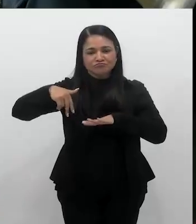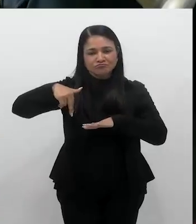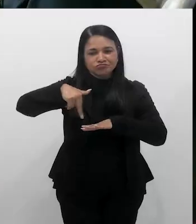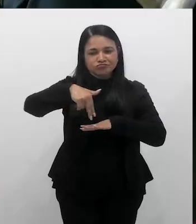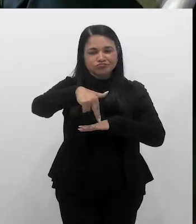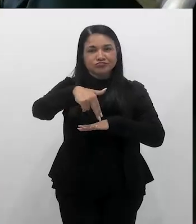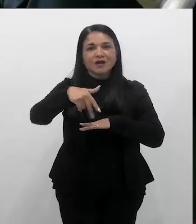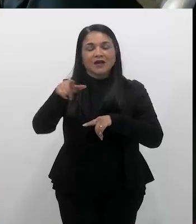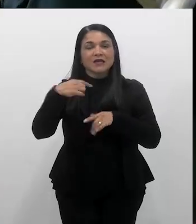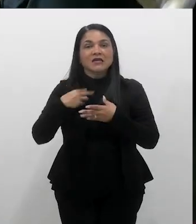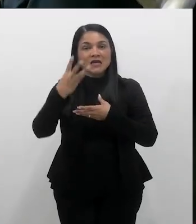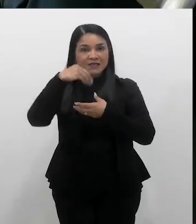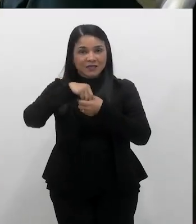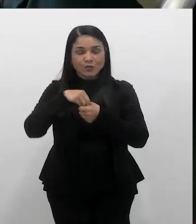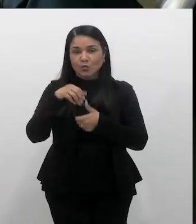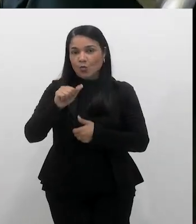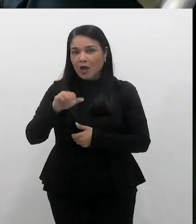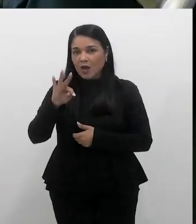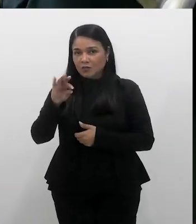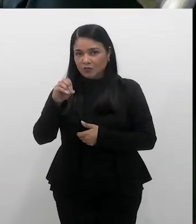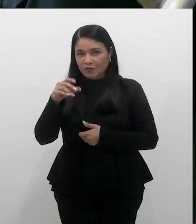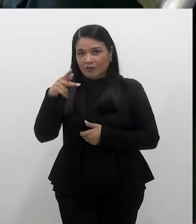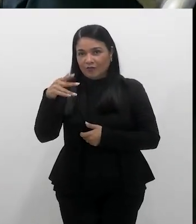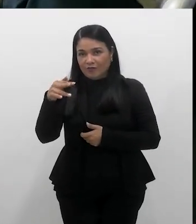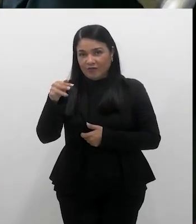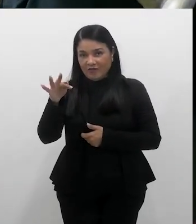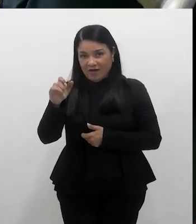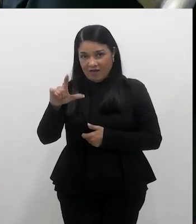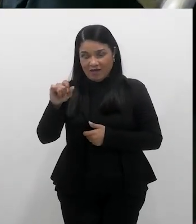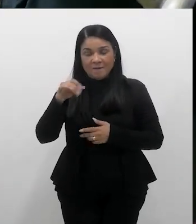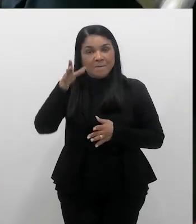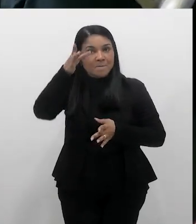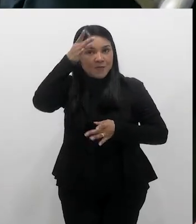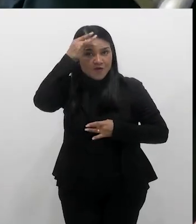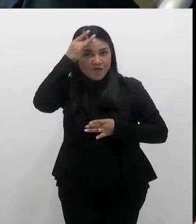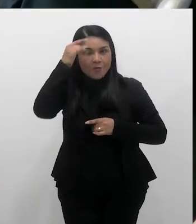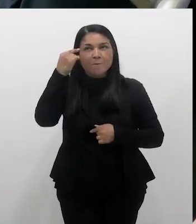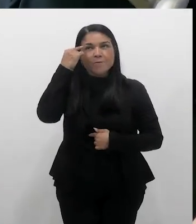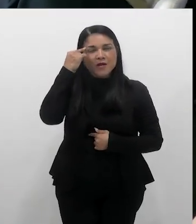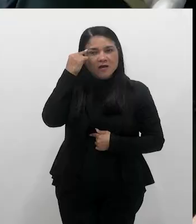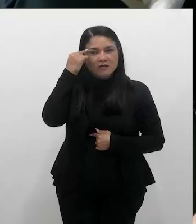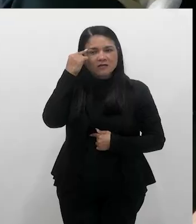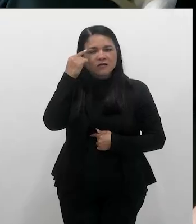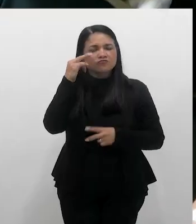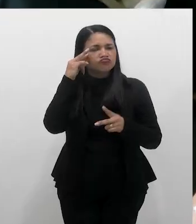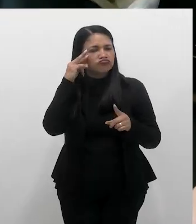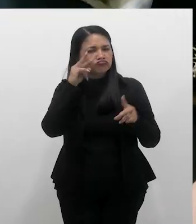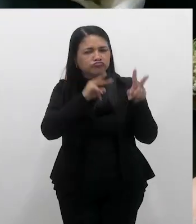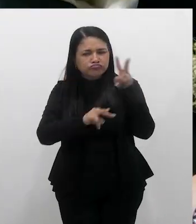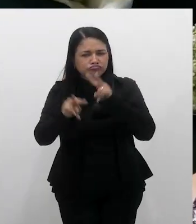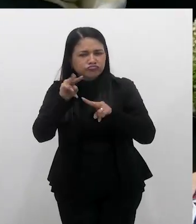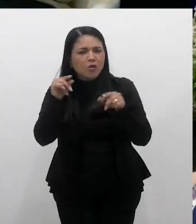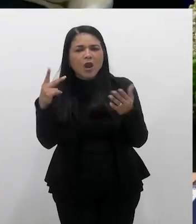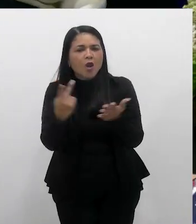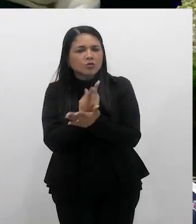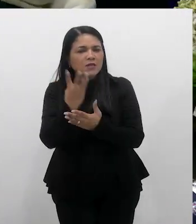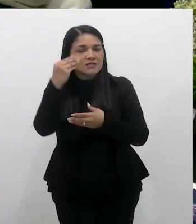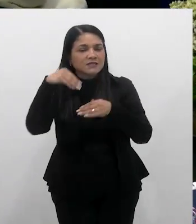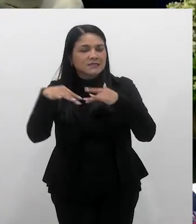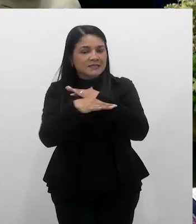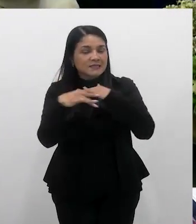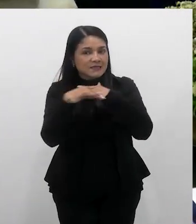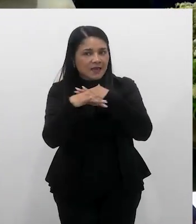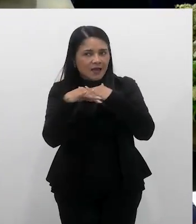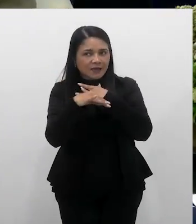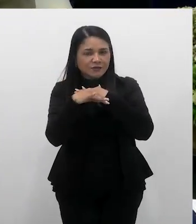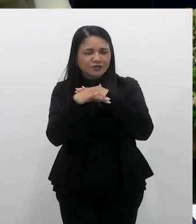Exatamente. Assim, dentro do Atos de Fala teve um momento que, como a gente pensa performance, a gente falou, bom, é interessante olhar para o que já acontece na cidade, como é que a